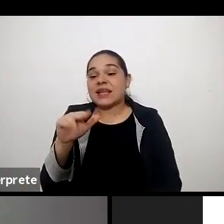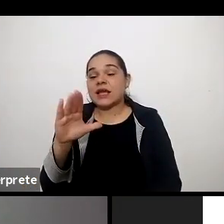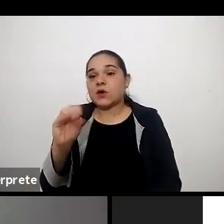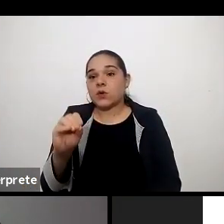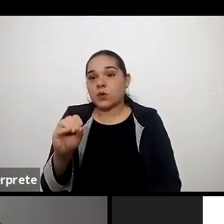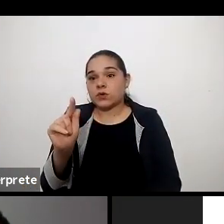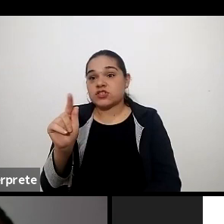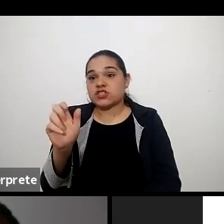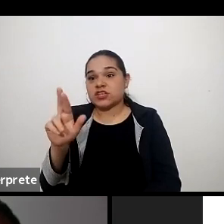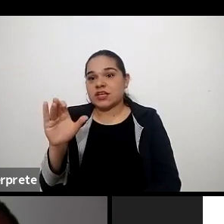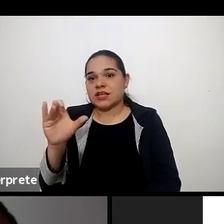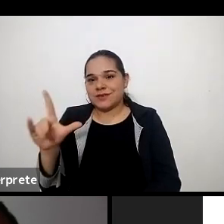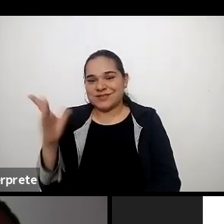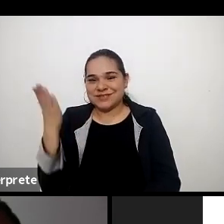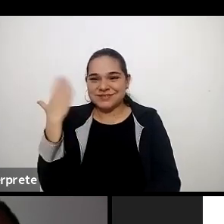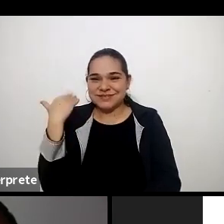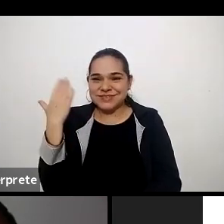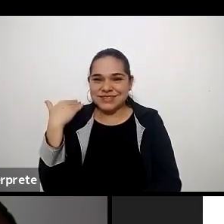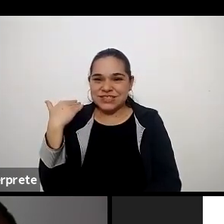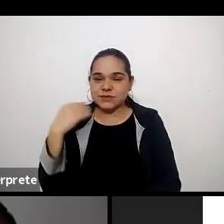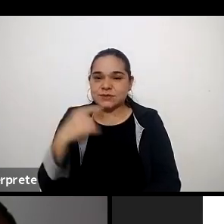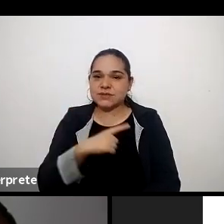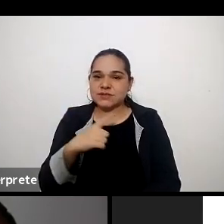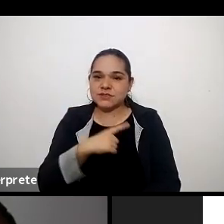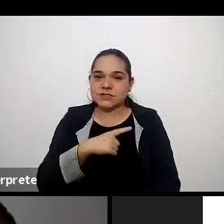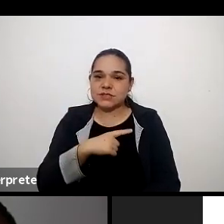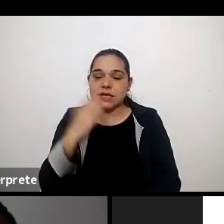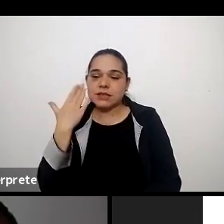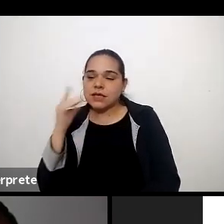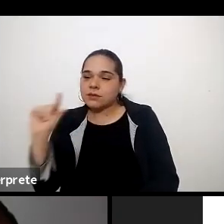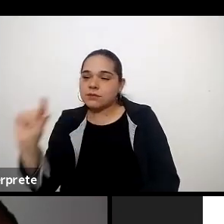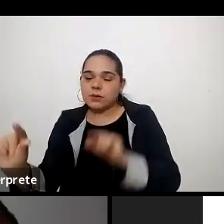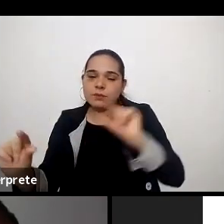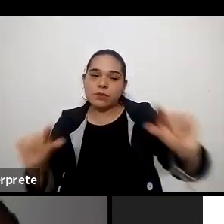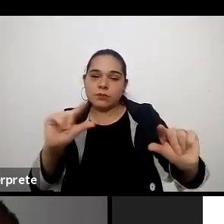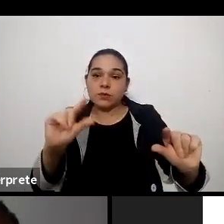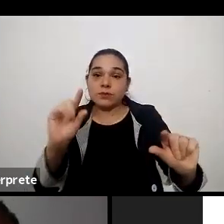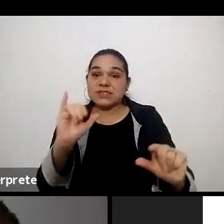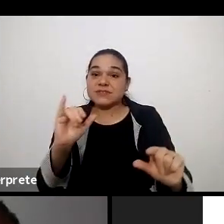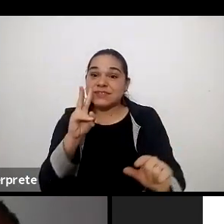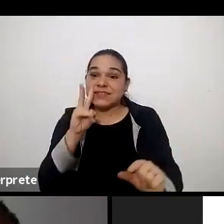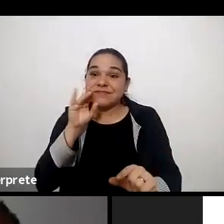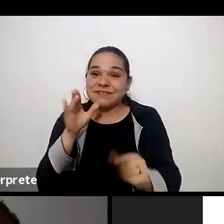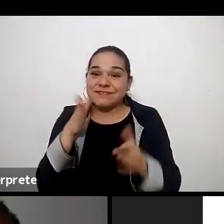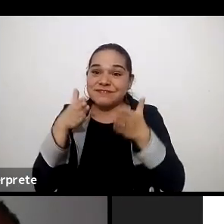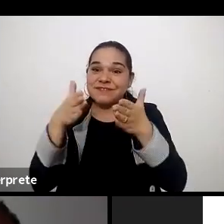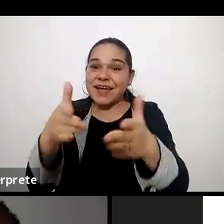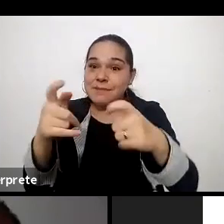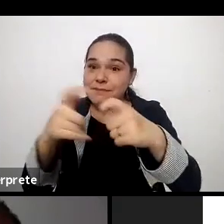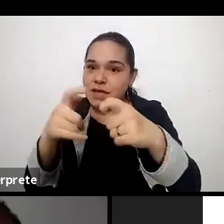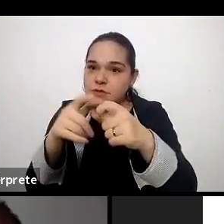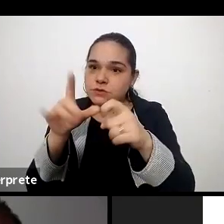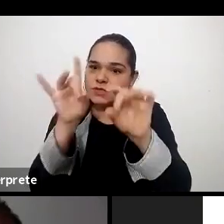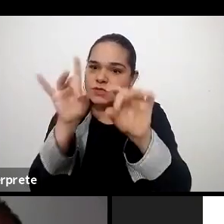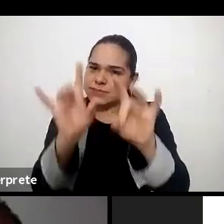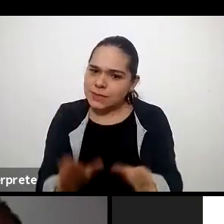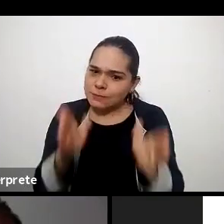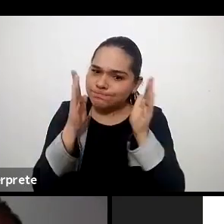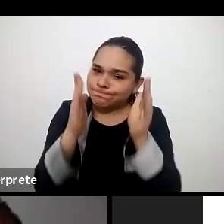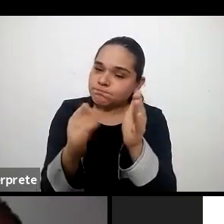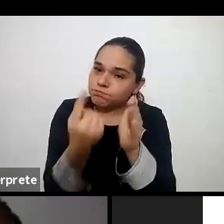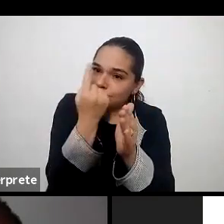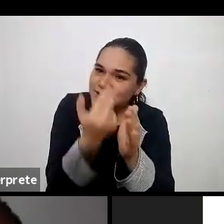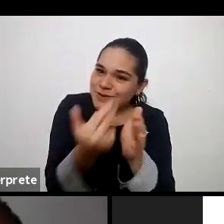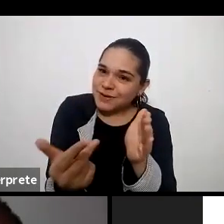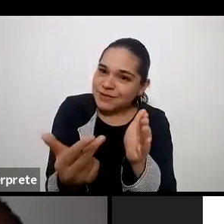antigo clínico geral que seriam e tendo um pouco de cada coisa se você for para uma especialidade se precisar por uma especialidade